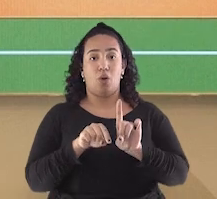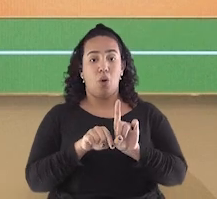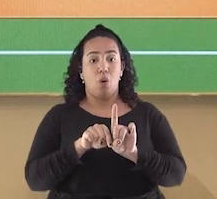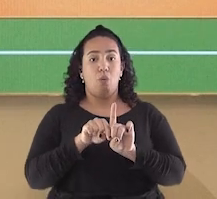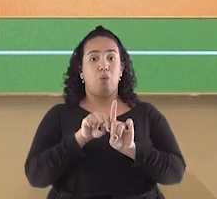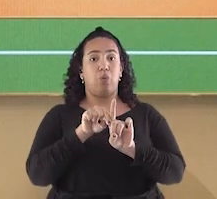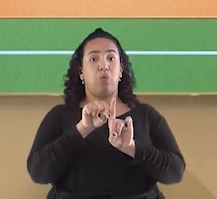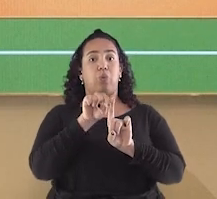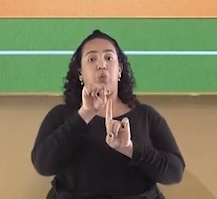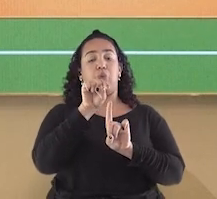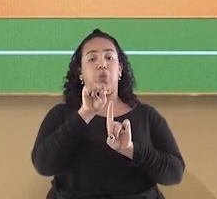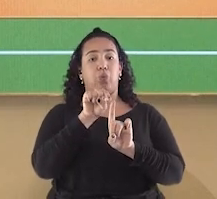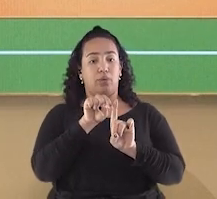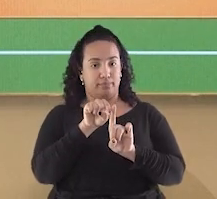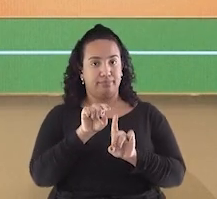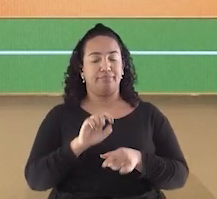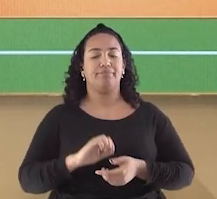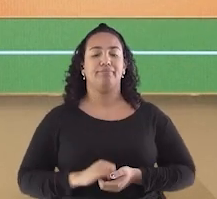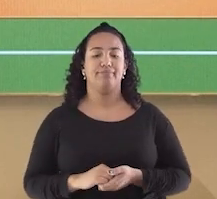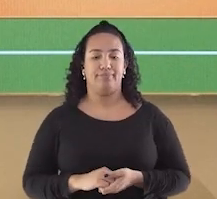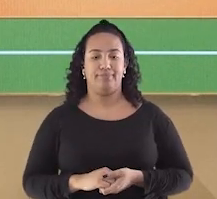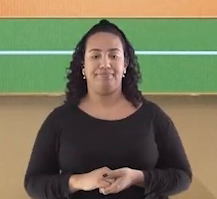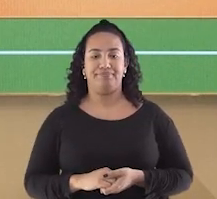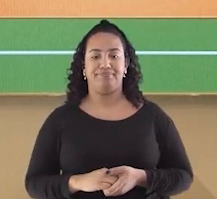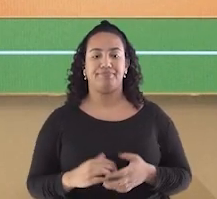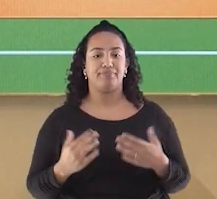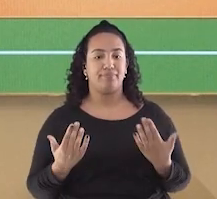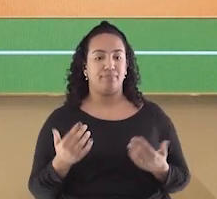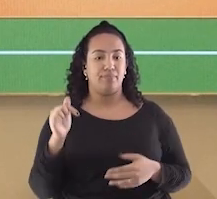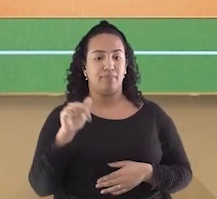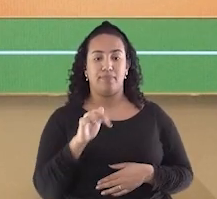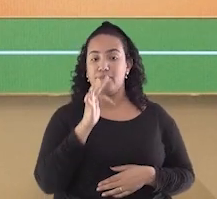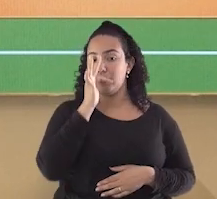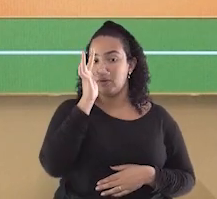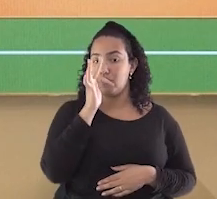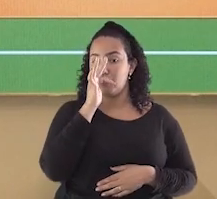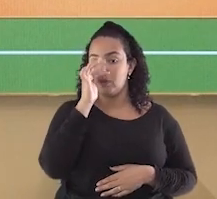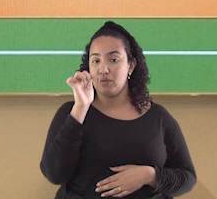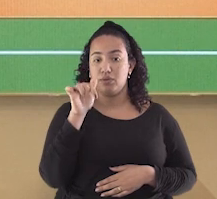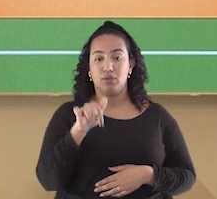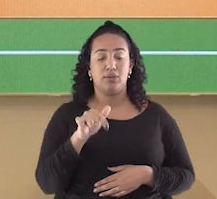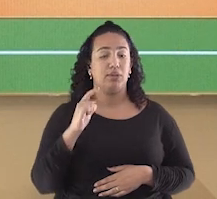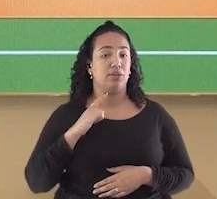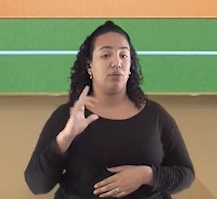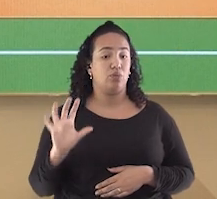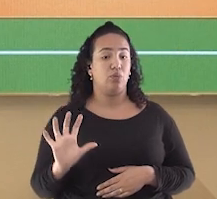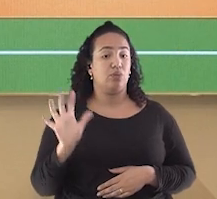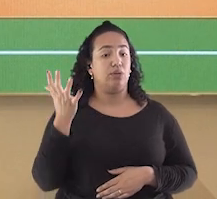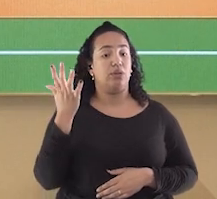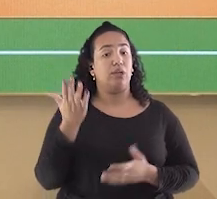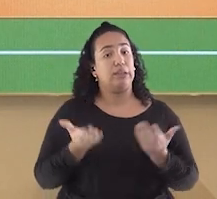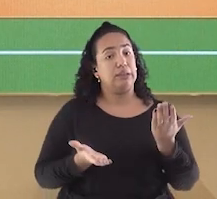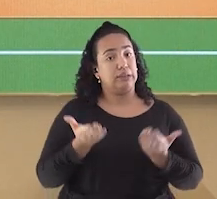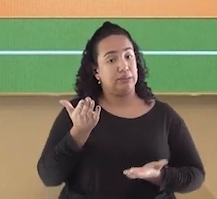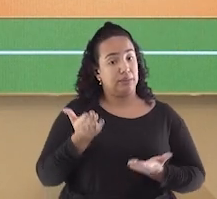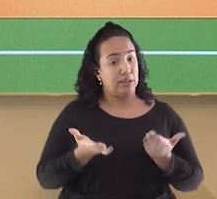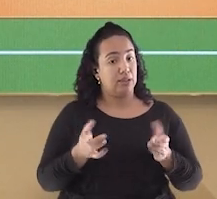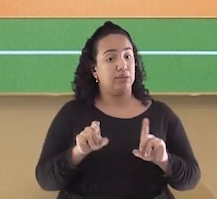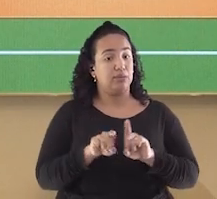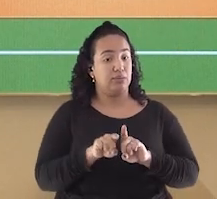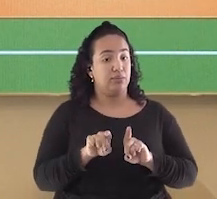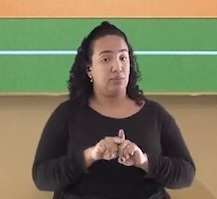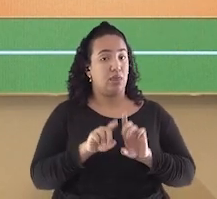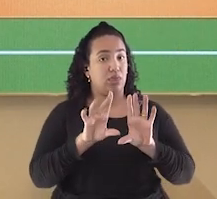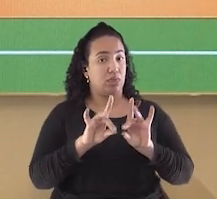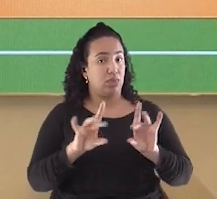a agricultura pode contar com um cenário favorável para render resultados melhores que anteriormente. Isso porque